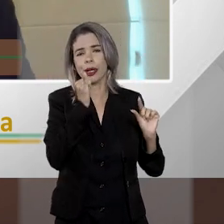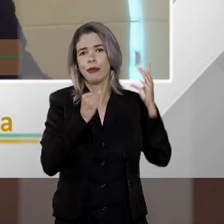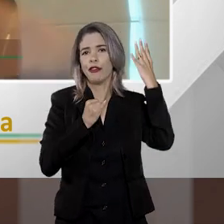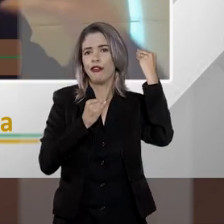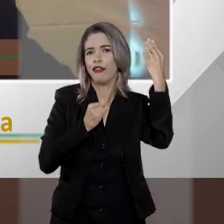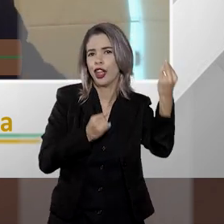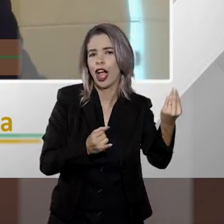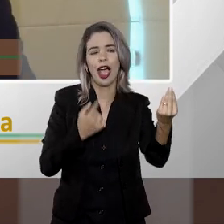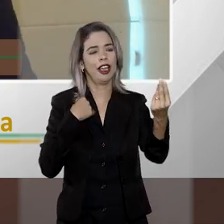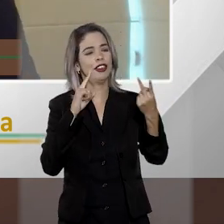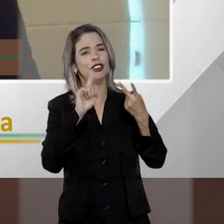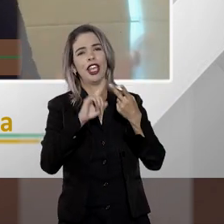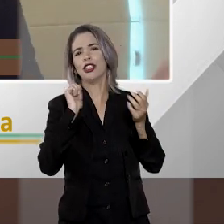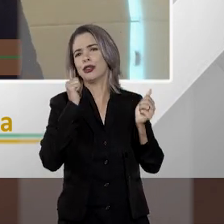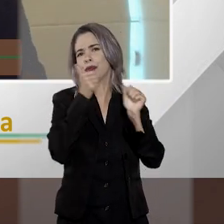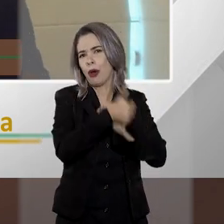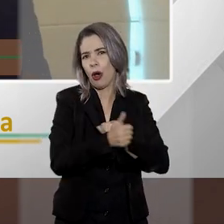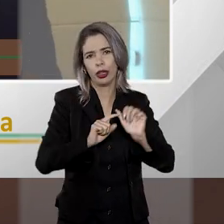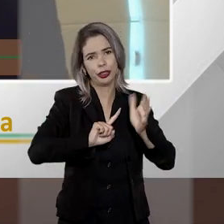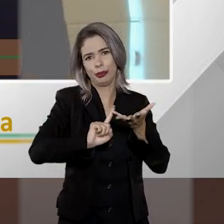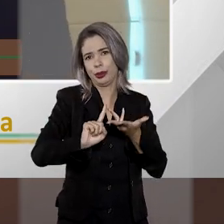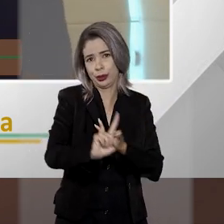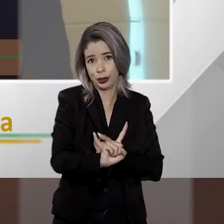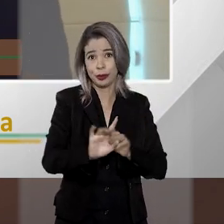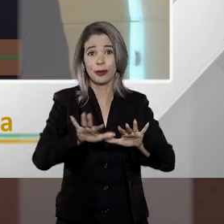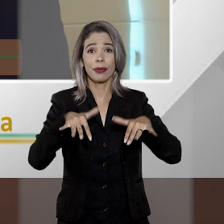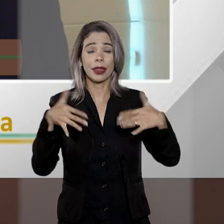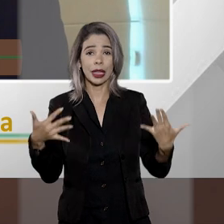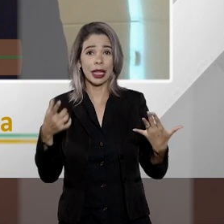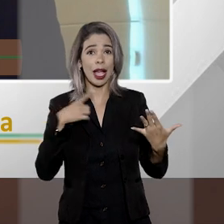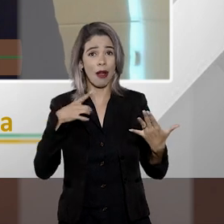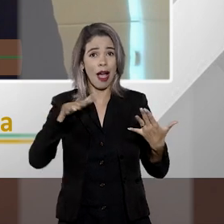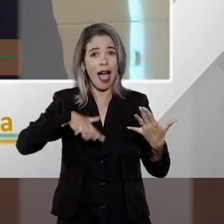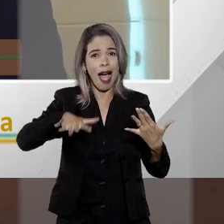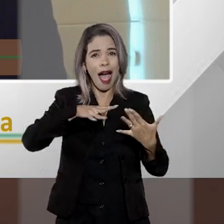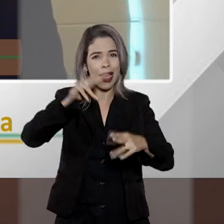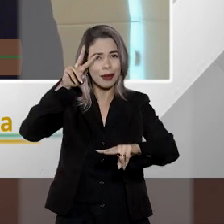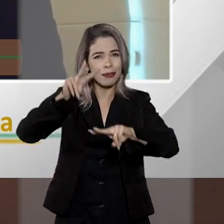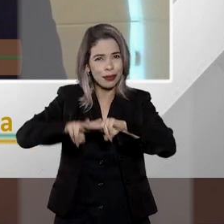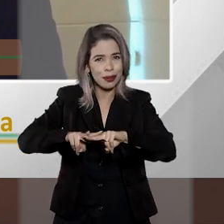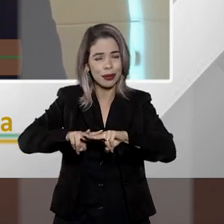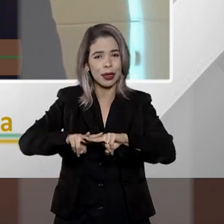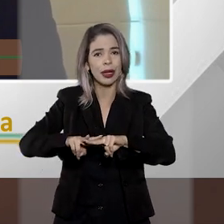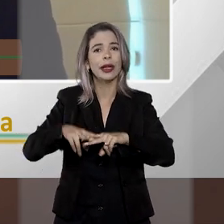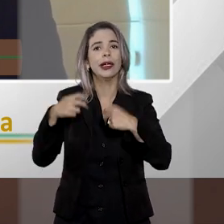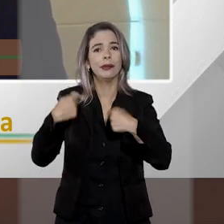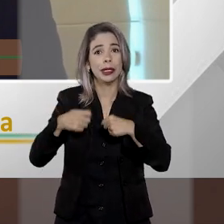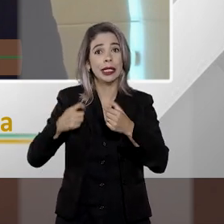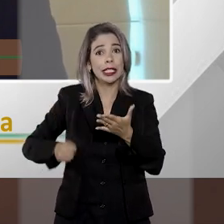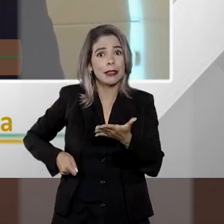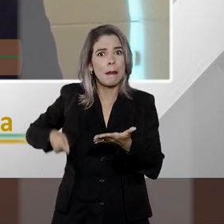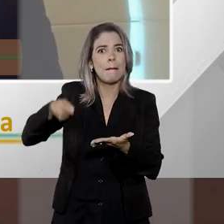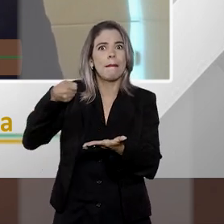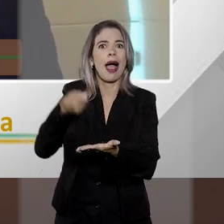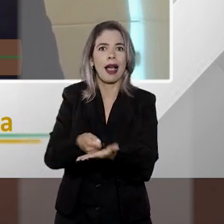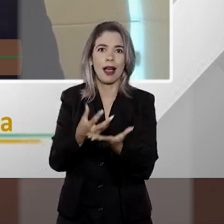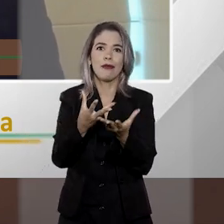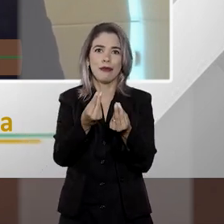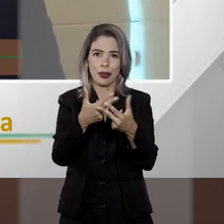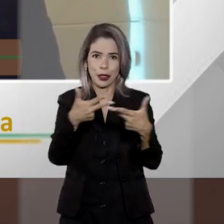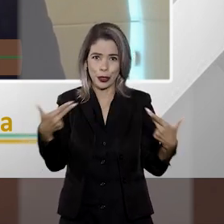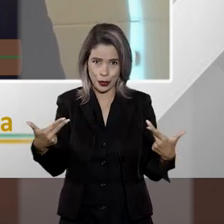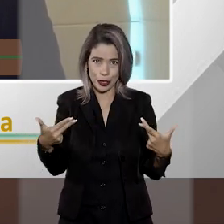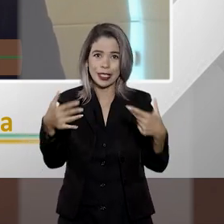Viagens, prática de esportes, enfim. Vejam, o sistema carcerário ele demanda pagamento alto de